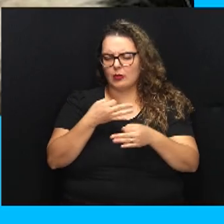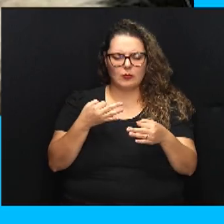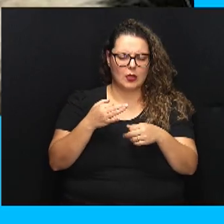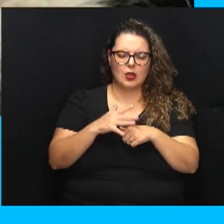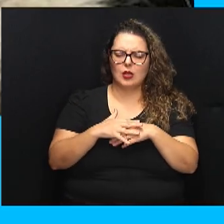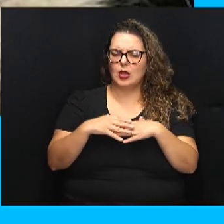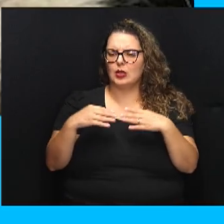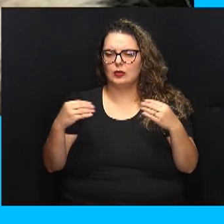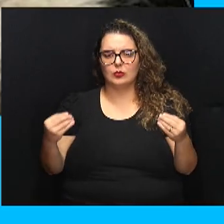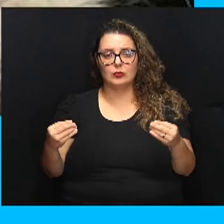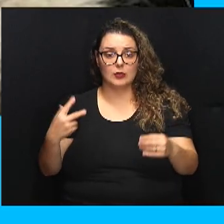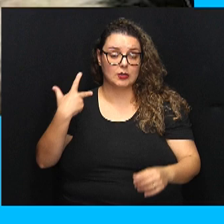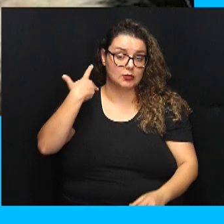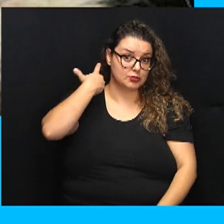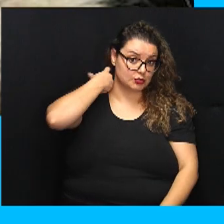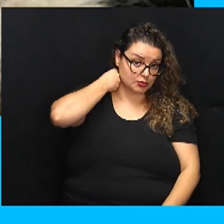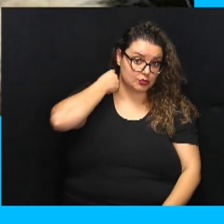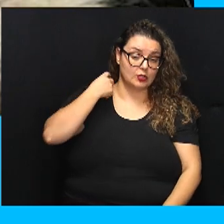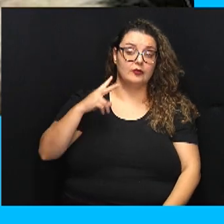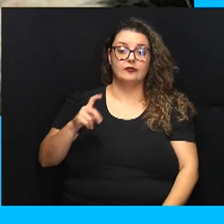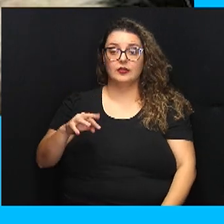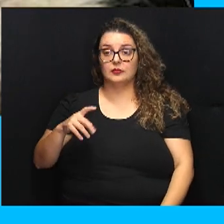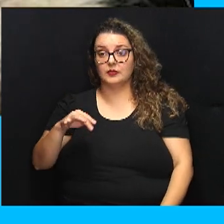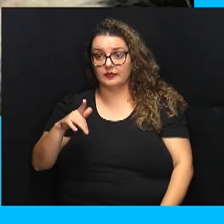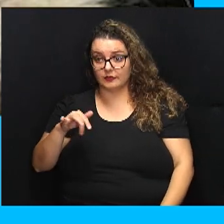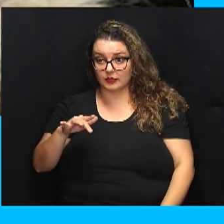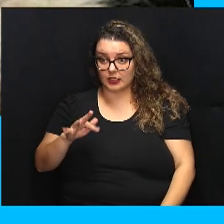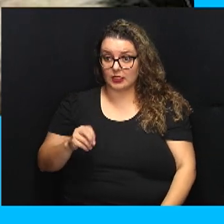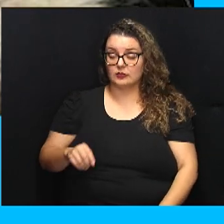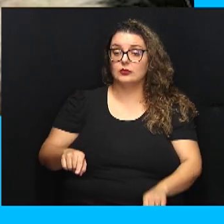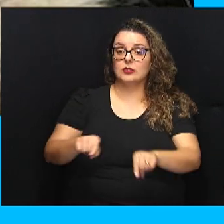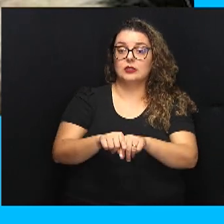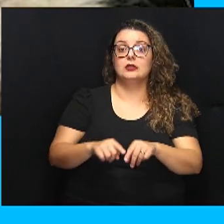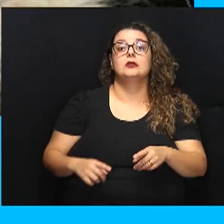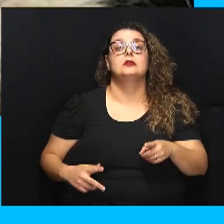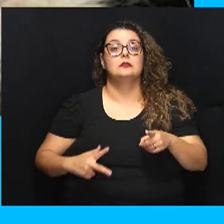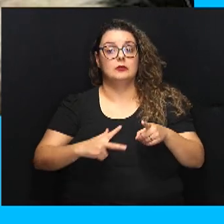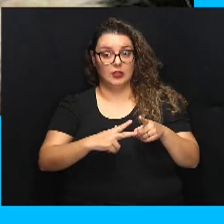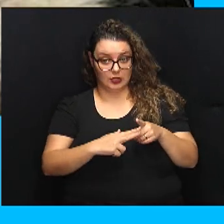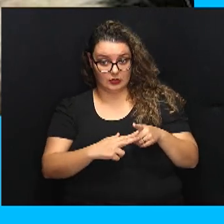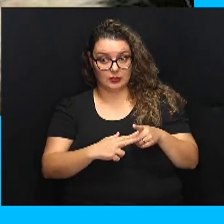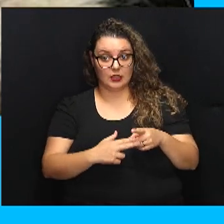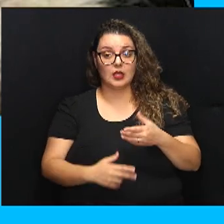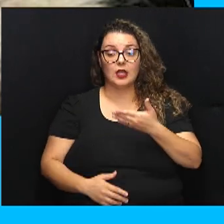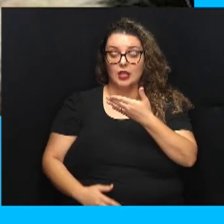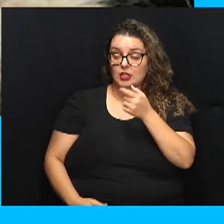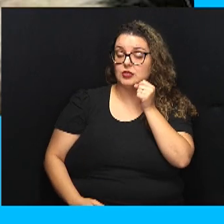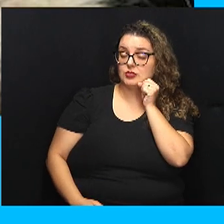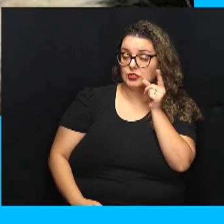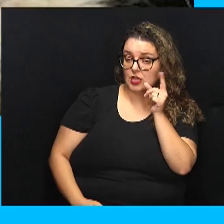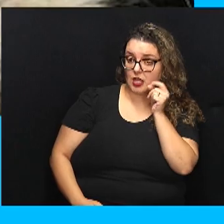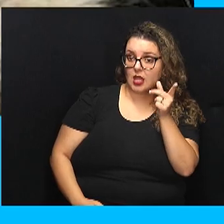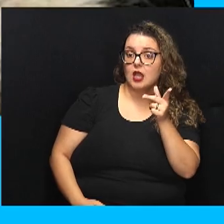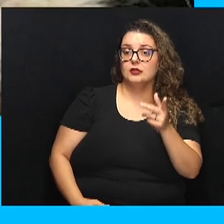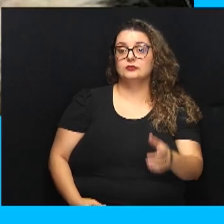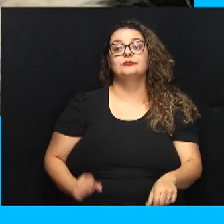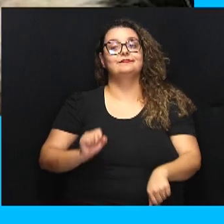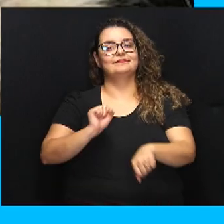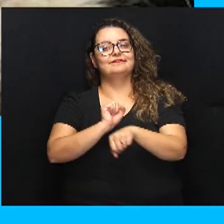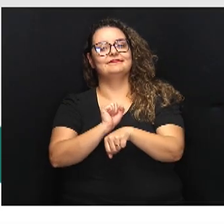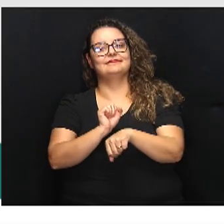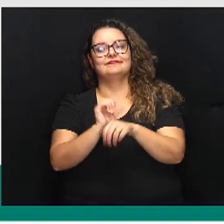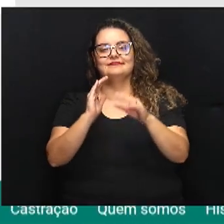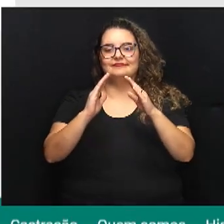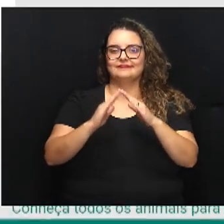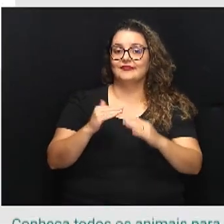curado, microchipado, vermifugado e também foi castrado. Este gato saudável está à espera de um lar